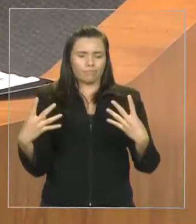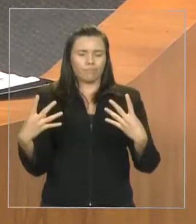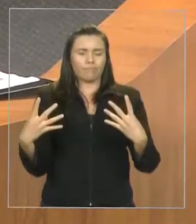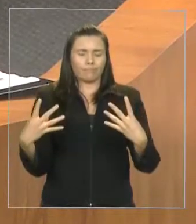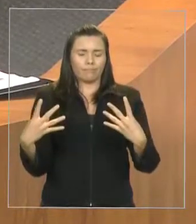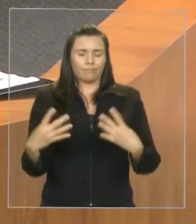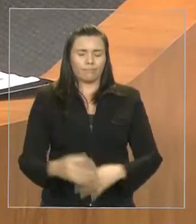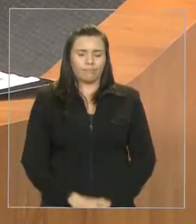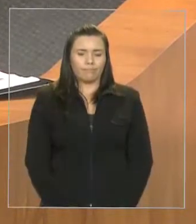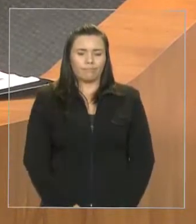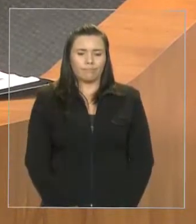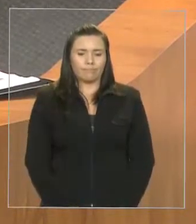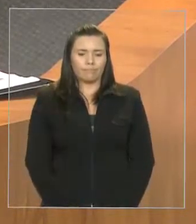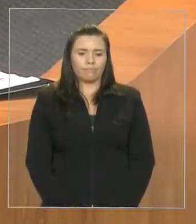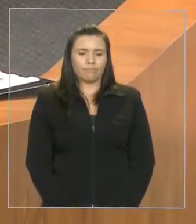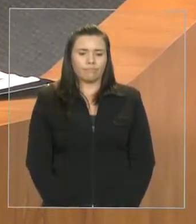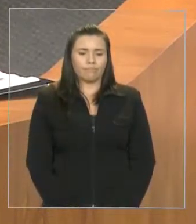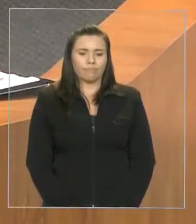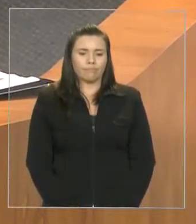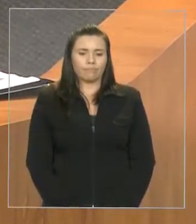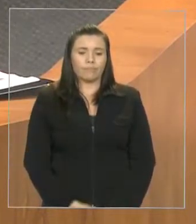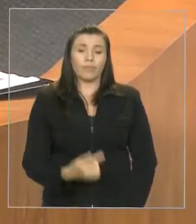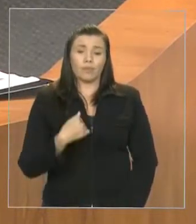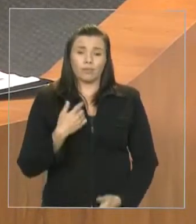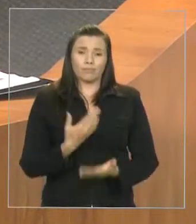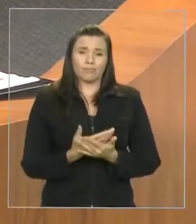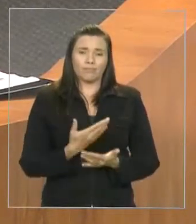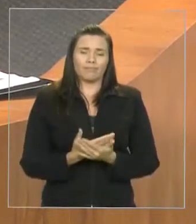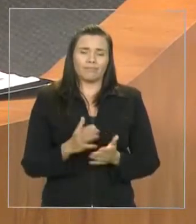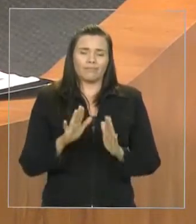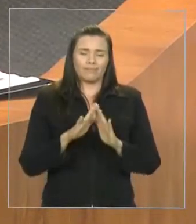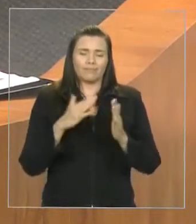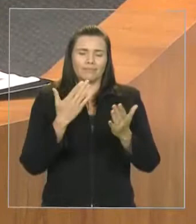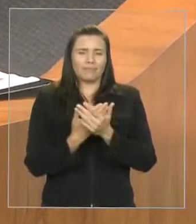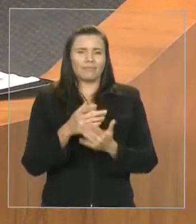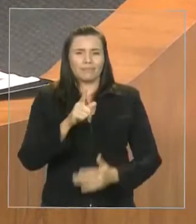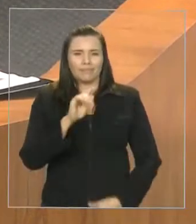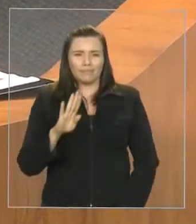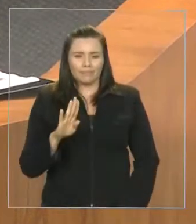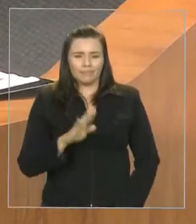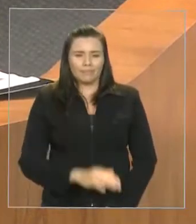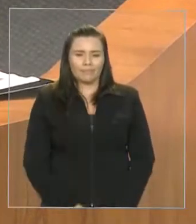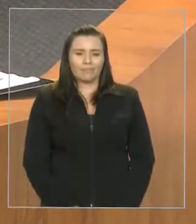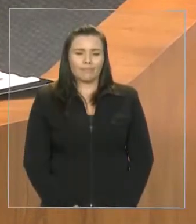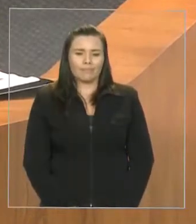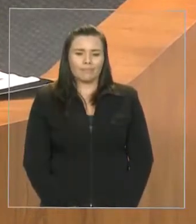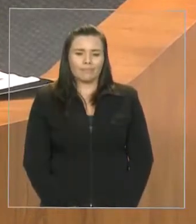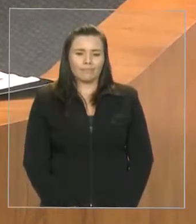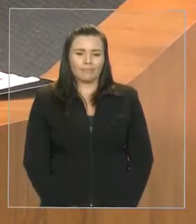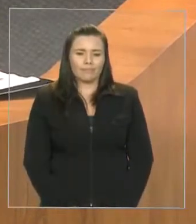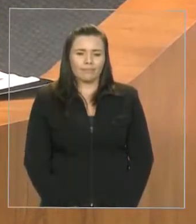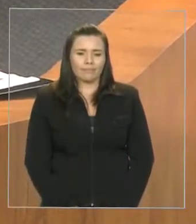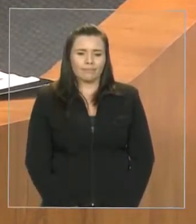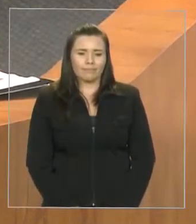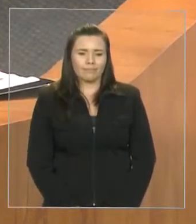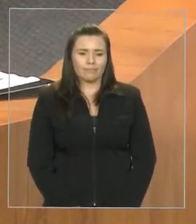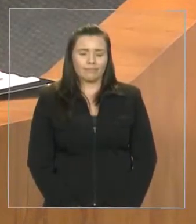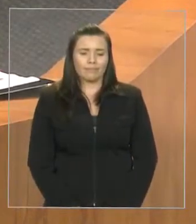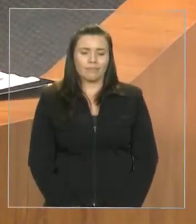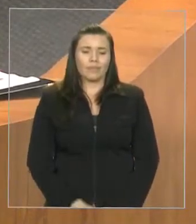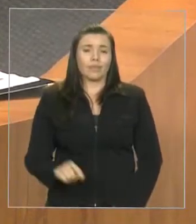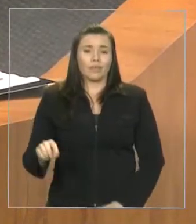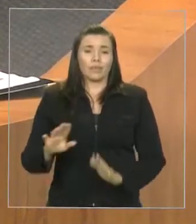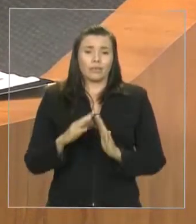Inicialmente, eu estudei escola pública. Fui resgatado pela educação, fui resgatado pela escola